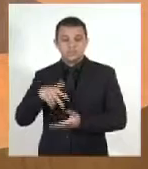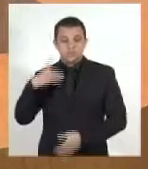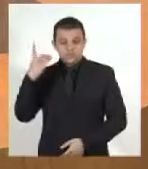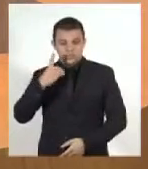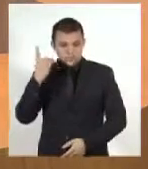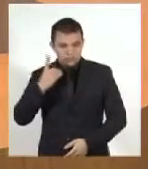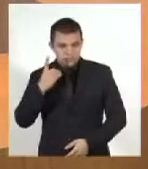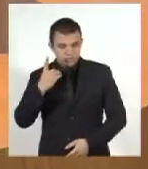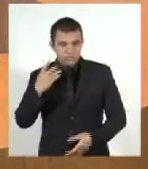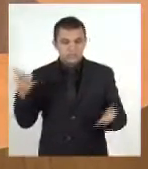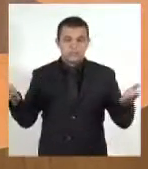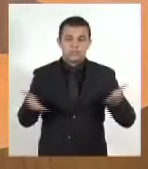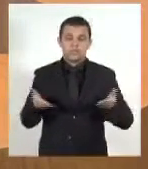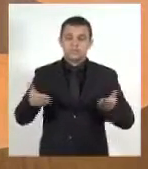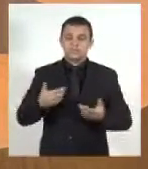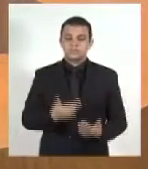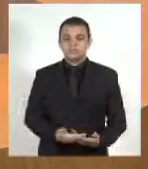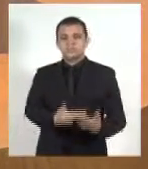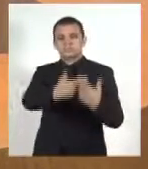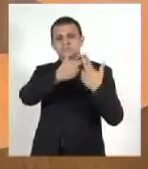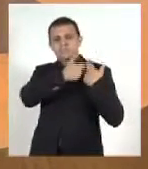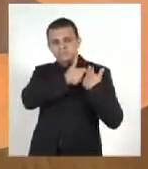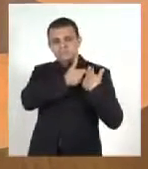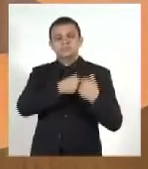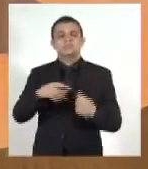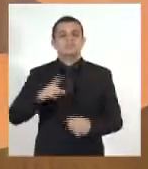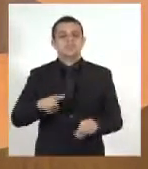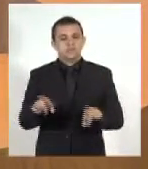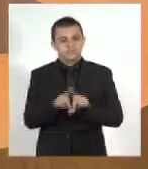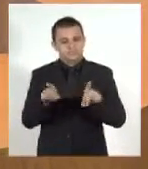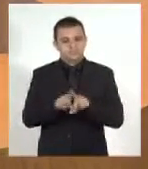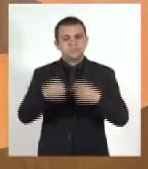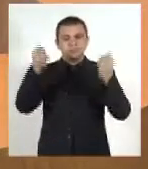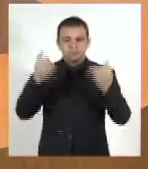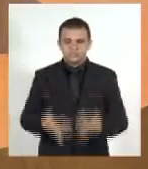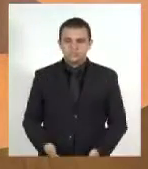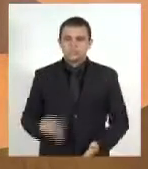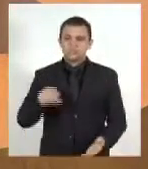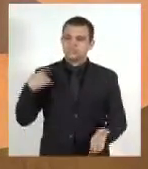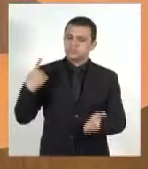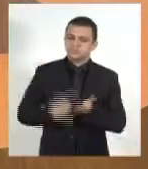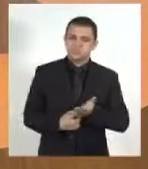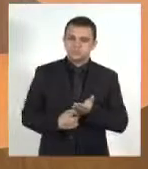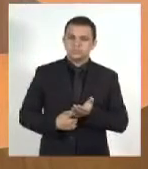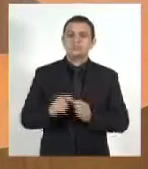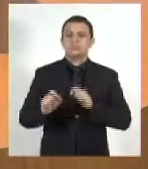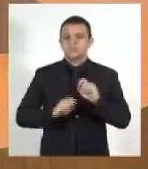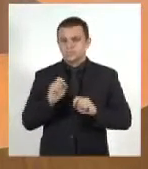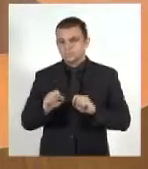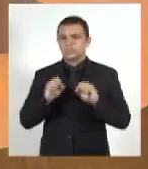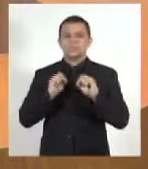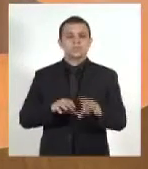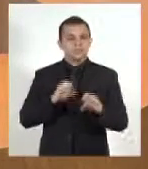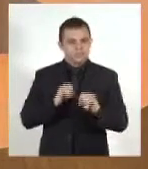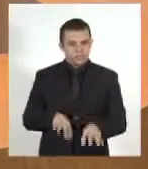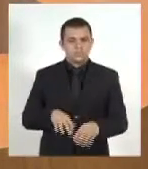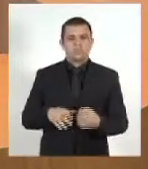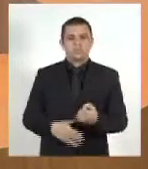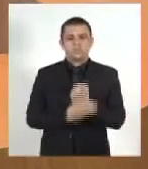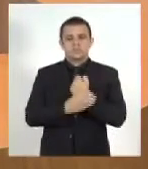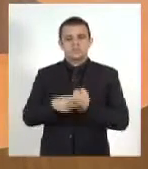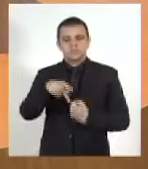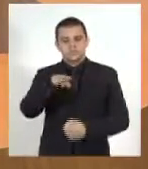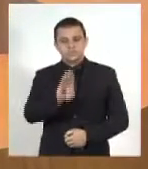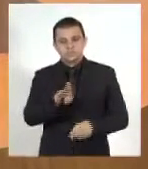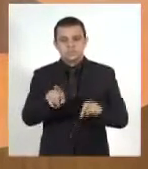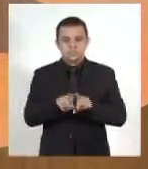de responsabilidade e também reafirmar o nosso compromisso com a educação, com a segurança pública, com